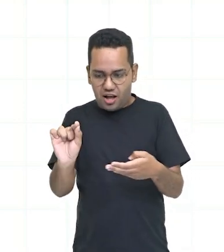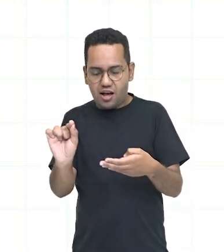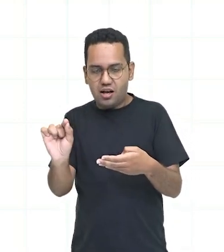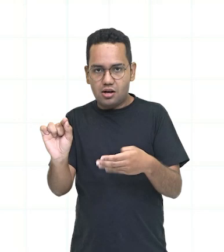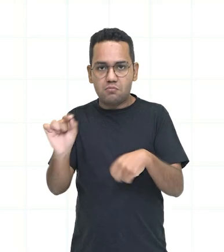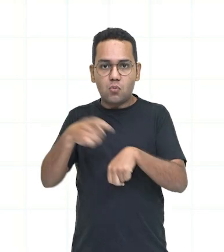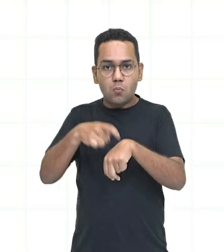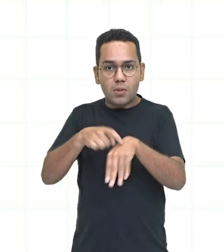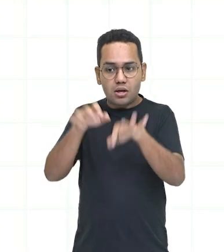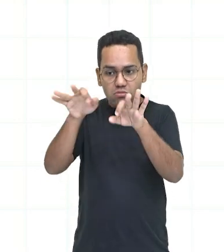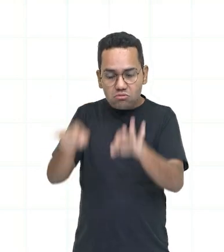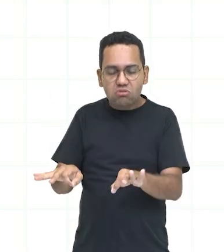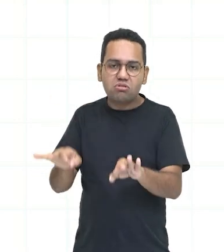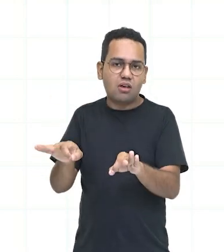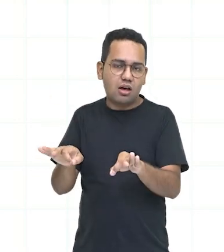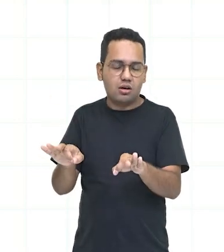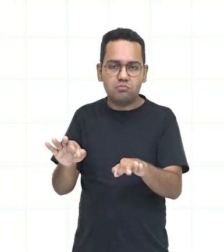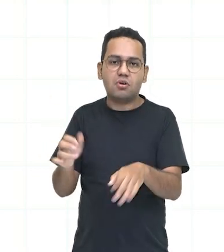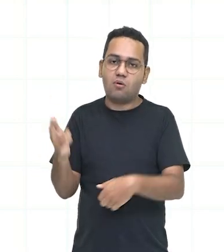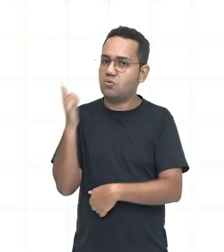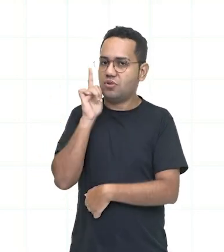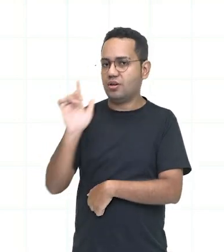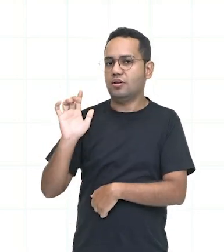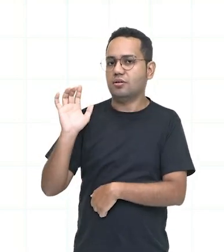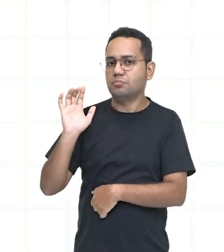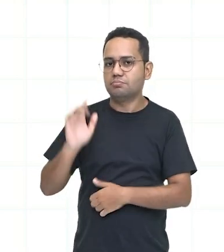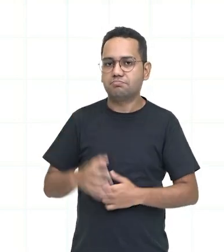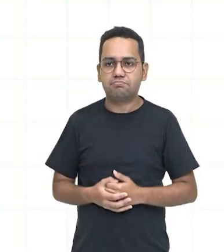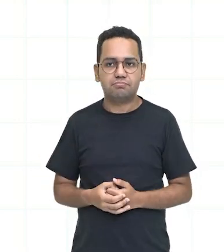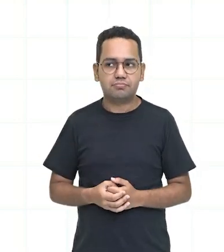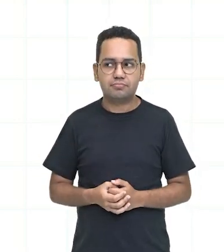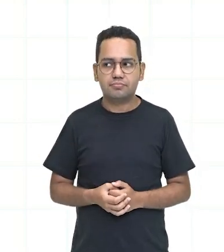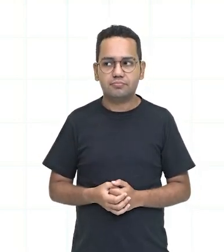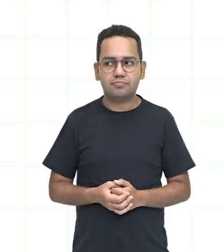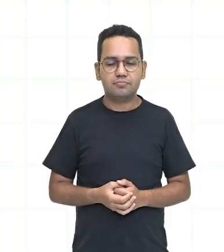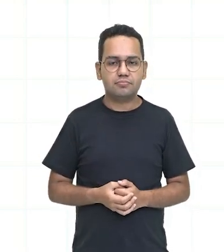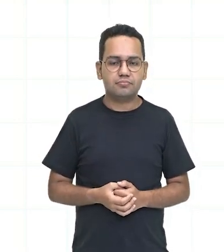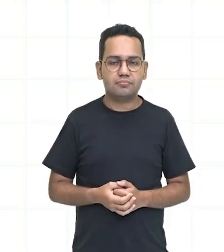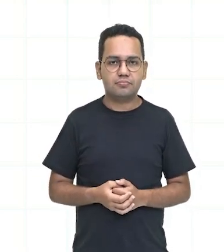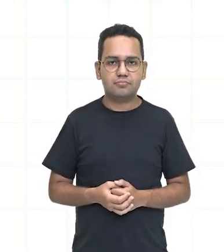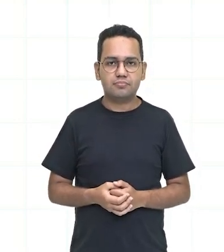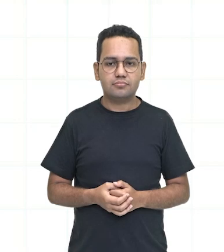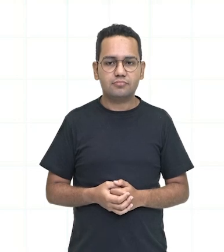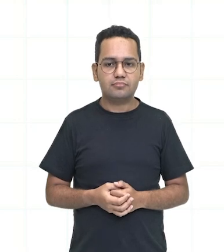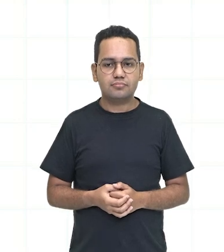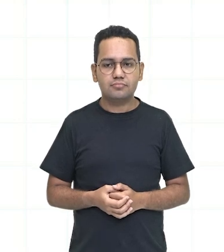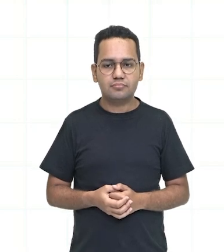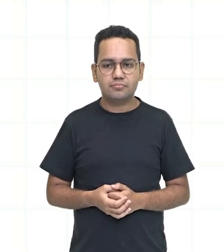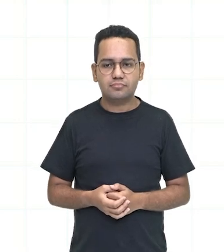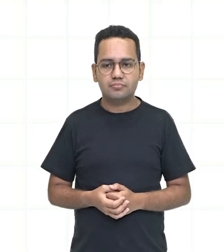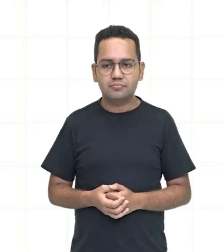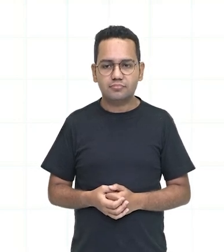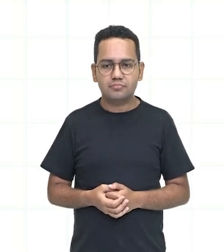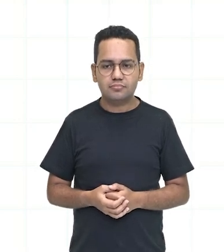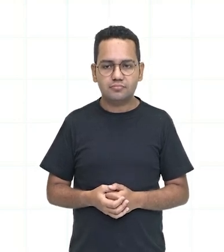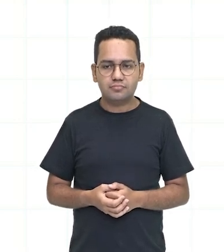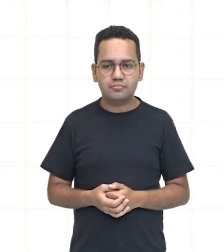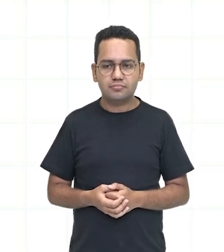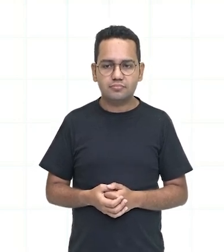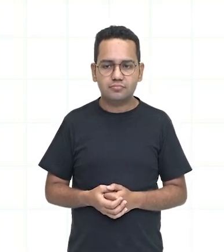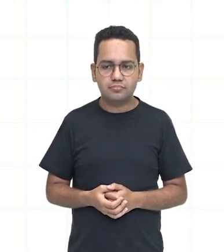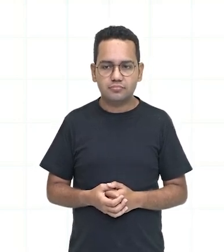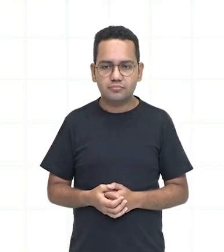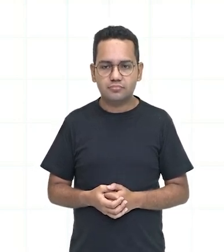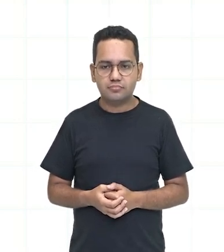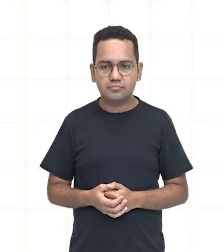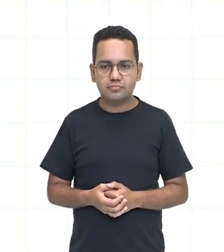chegar a tempo, não chegar atrasado. Né? A melhor definição para compreender on time seria o oposto de